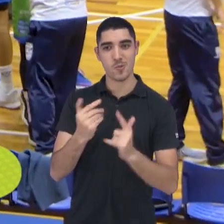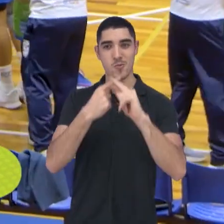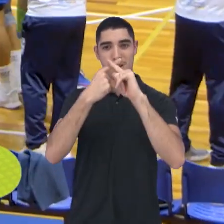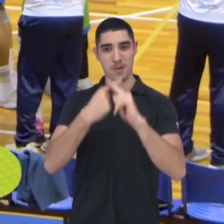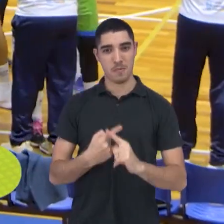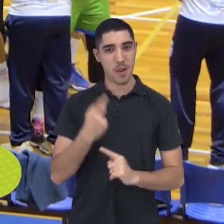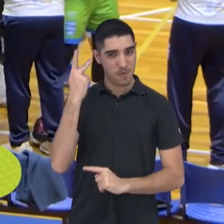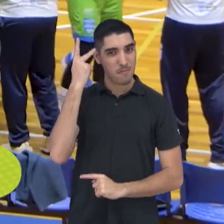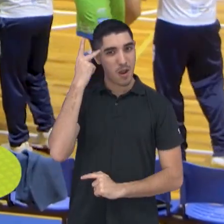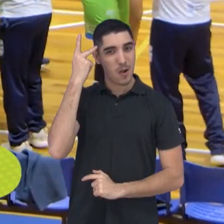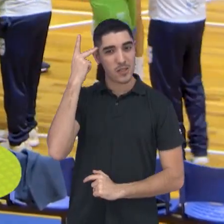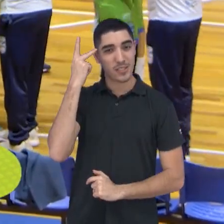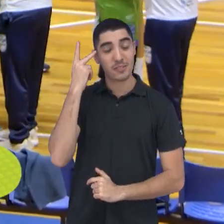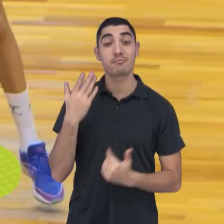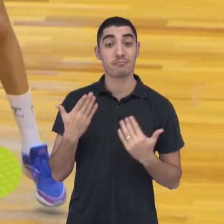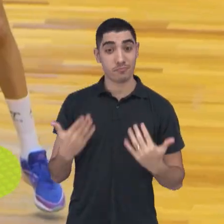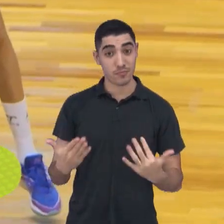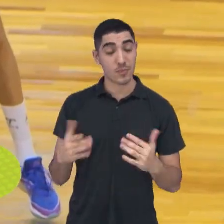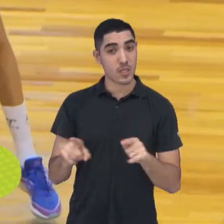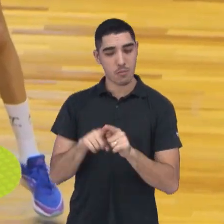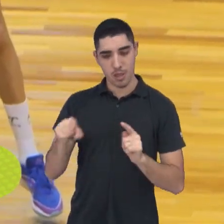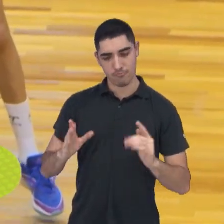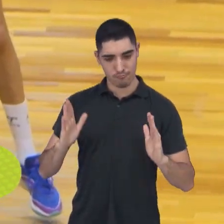Campeonato Paulista e na temporada